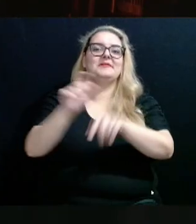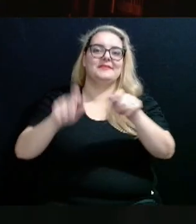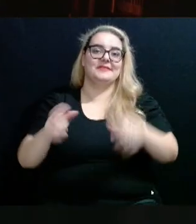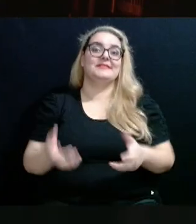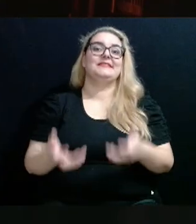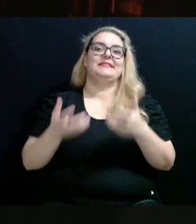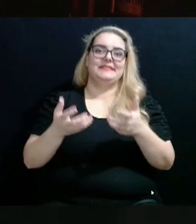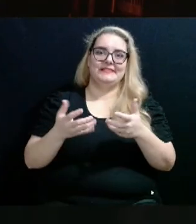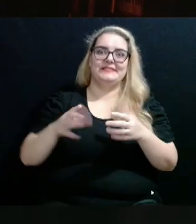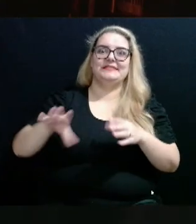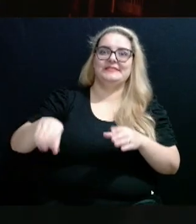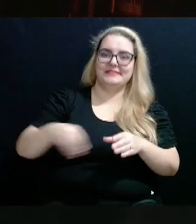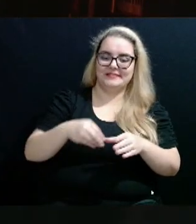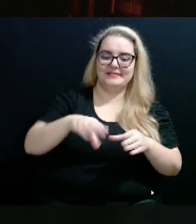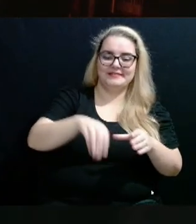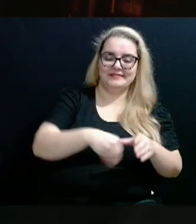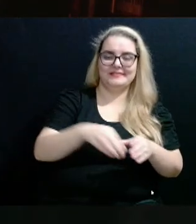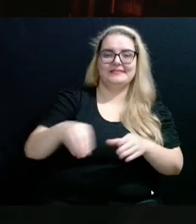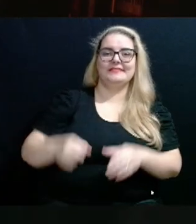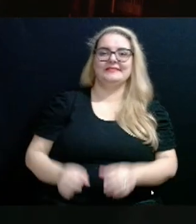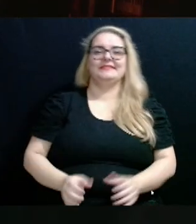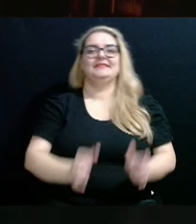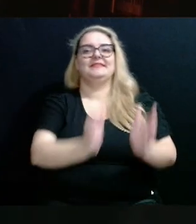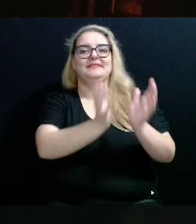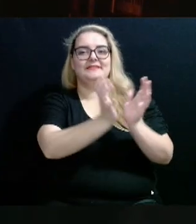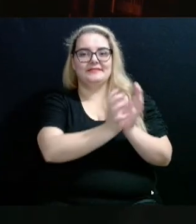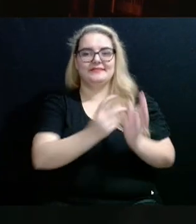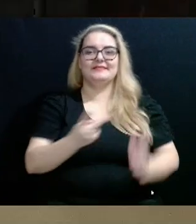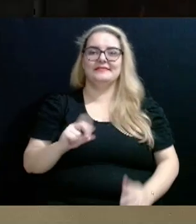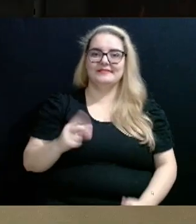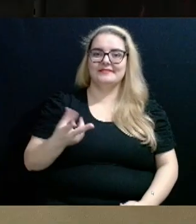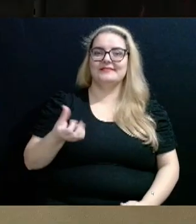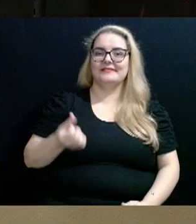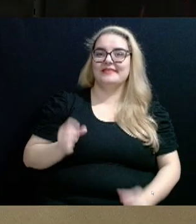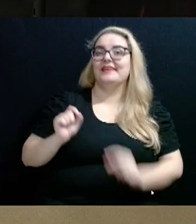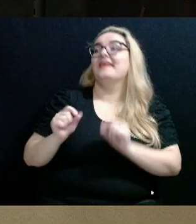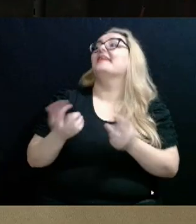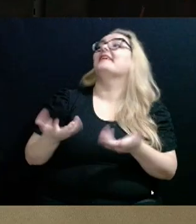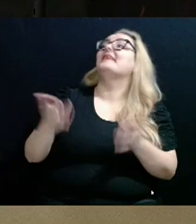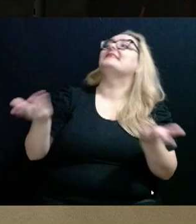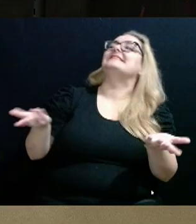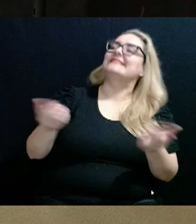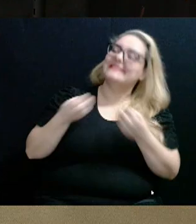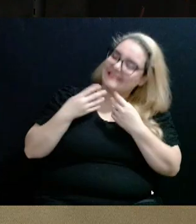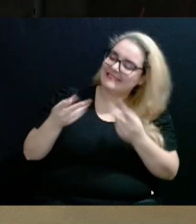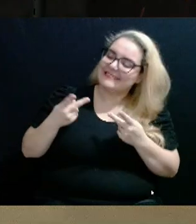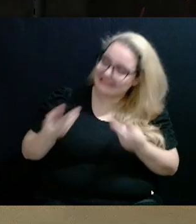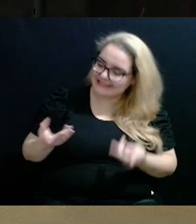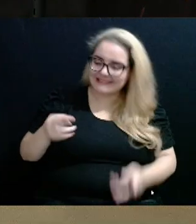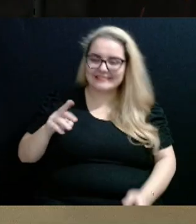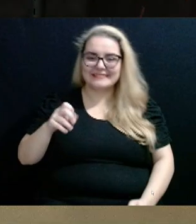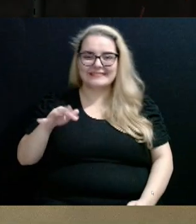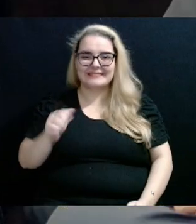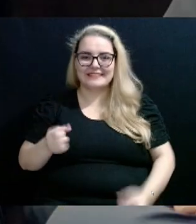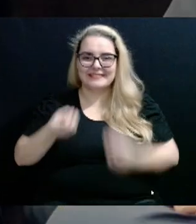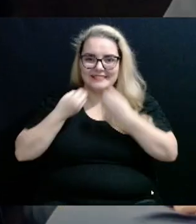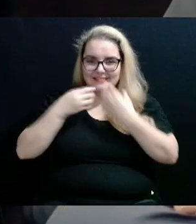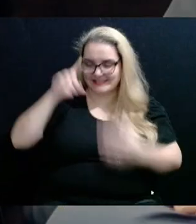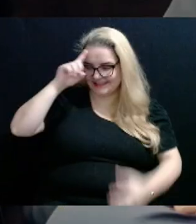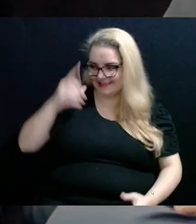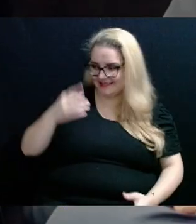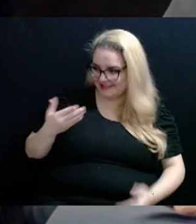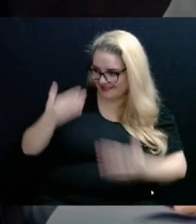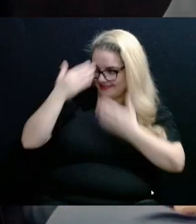de 2026. E quem é que não quer, né? Então seja muito bem-vindo, Rafa. Bom dia, obrigada pela sua participação. Bom dia a